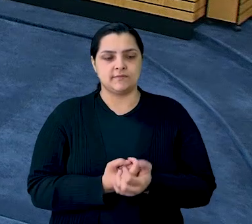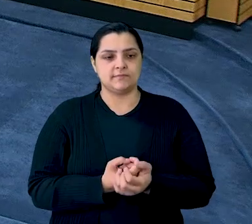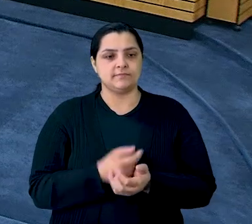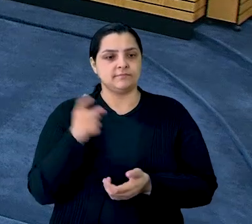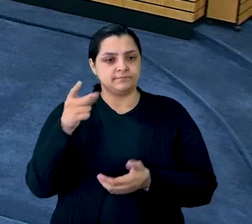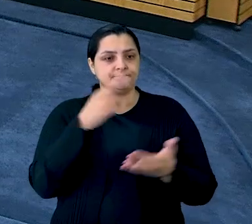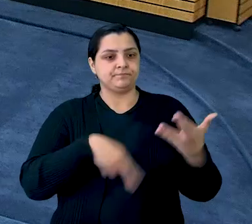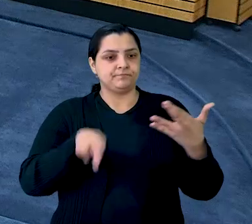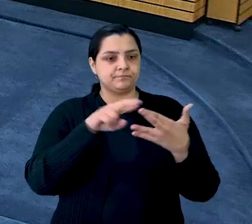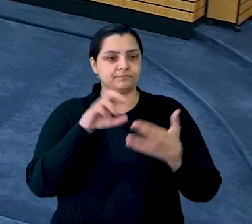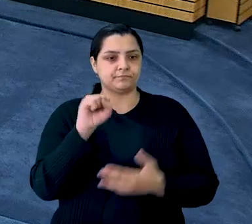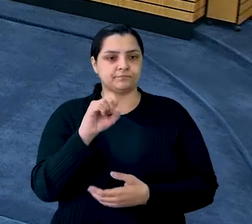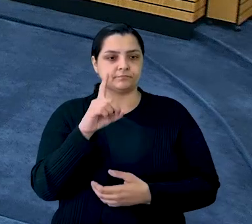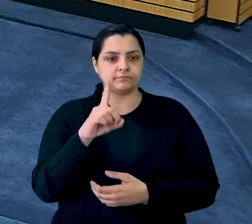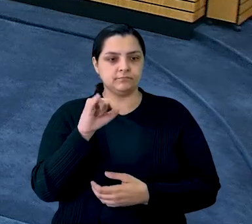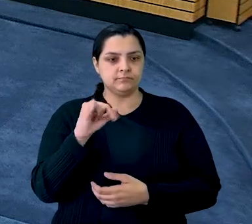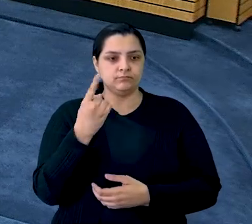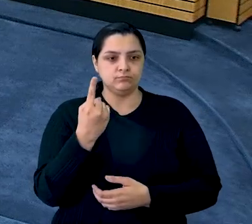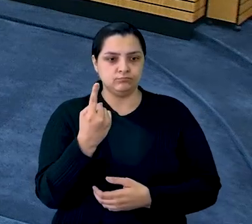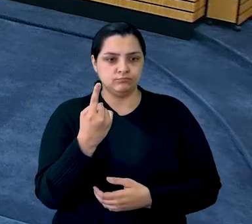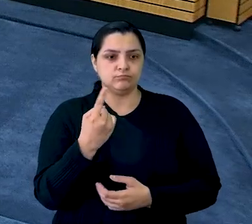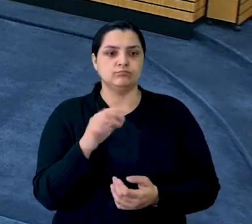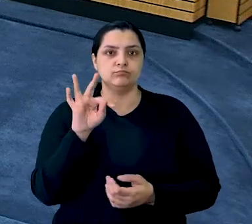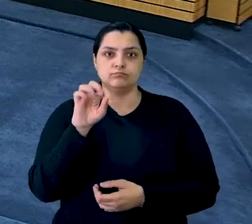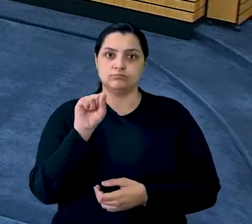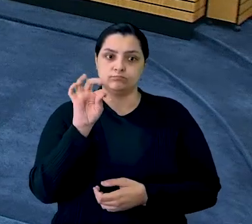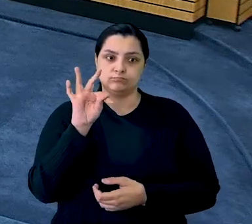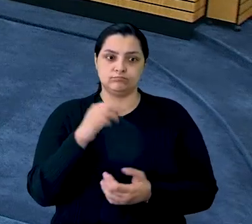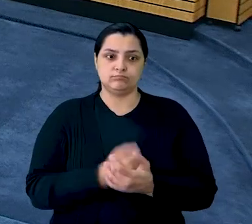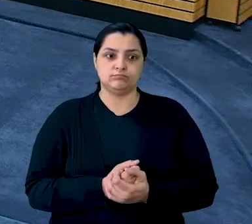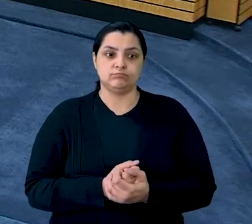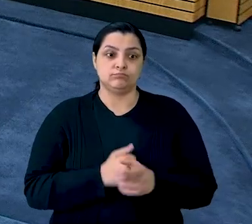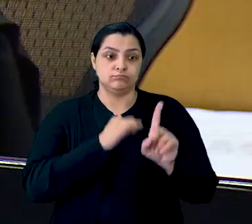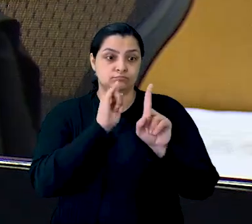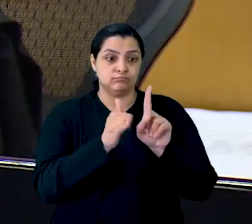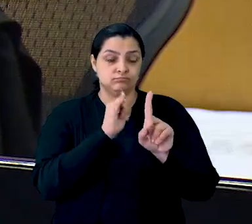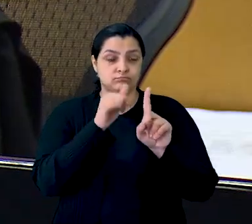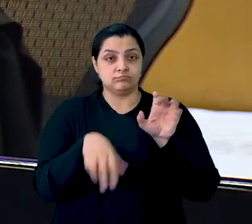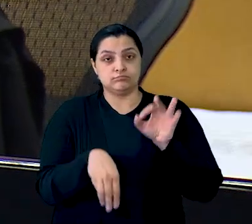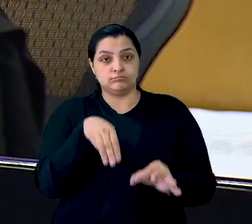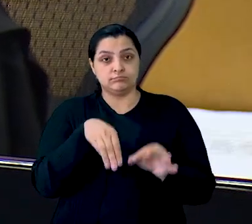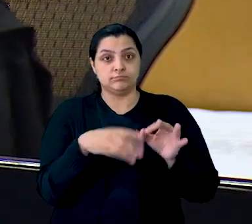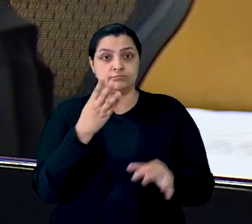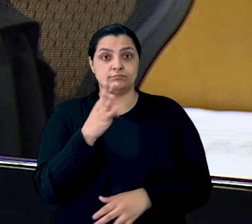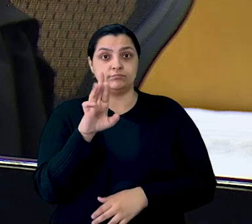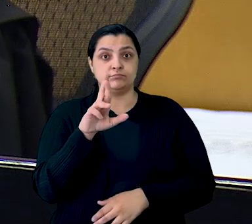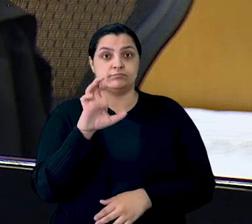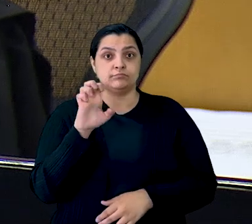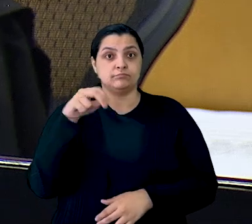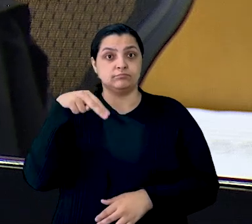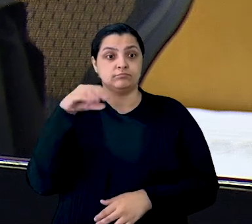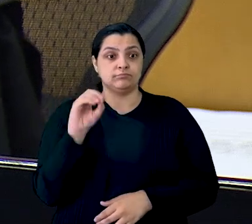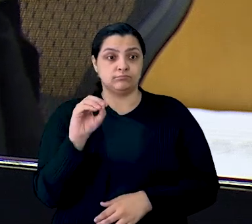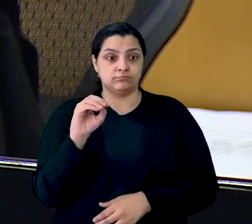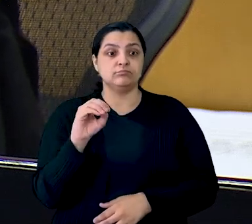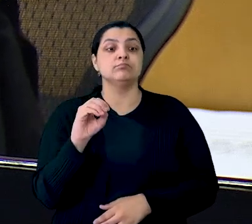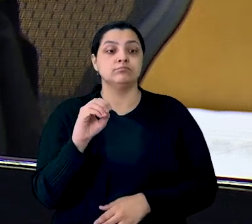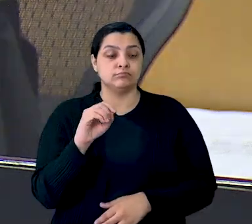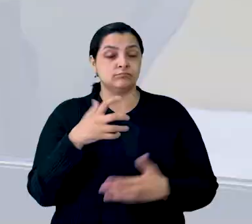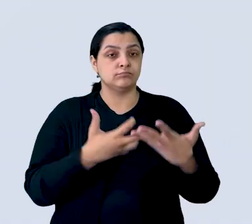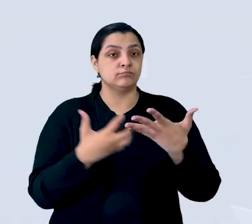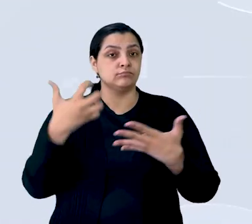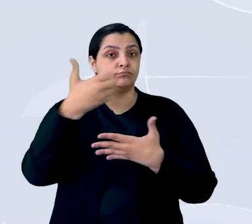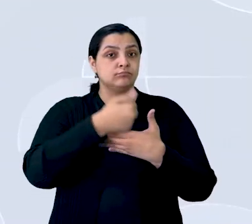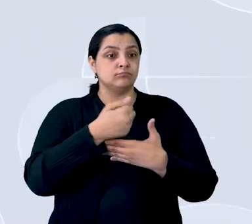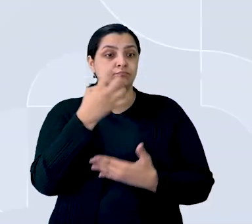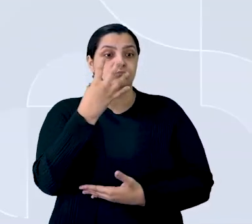O trabalhador recorreu à seção 1 de dissídios individuais do TST. O relator do caso, o ministro Breno Medeiros, destacou